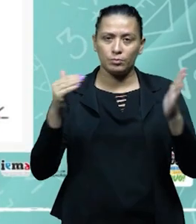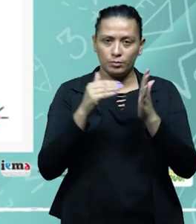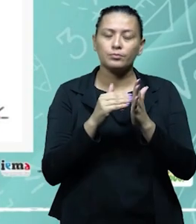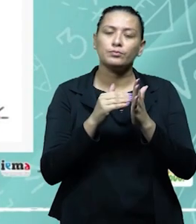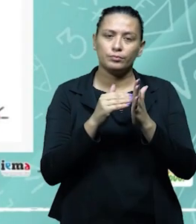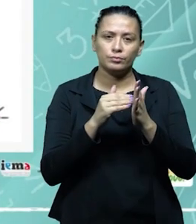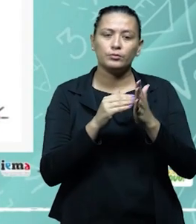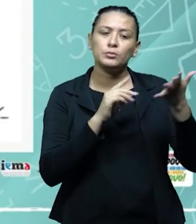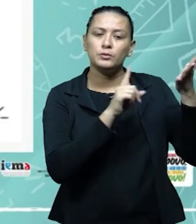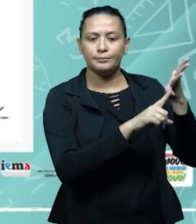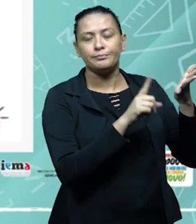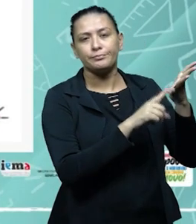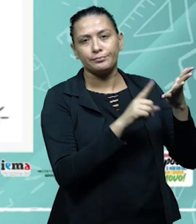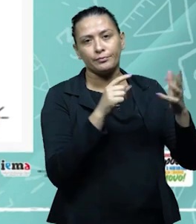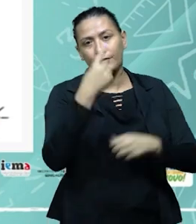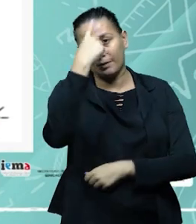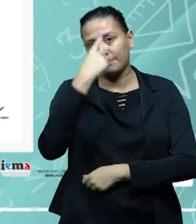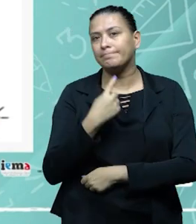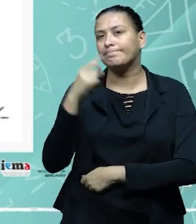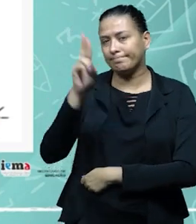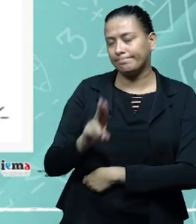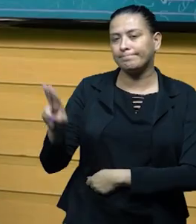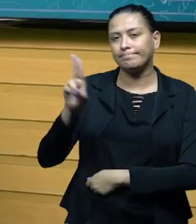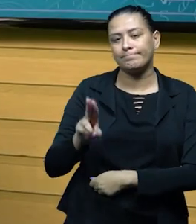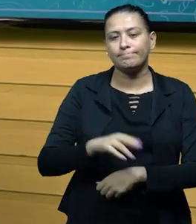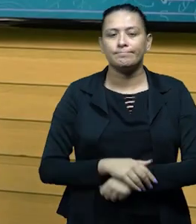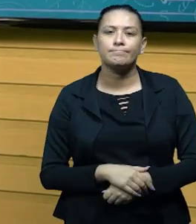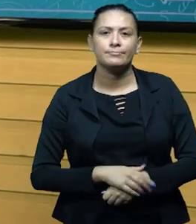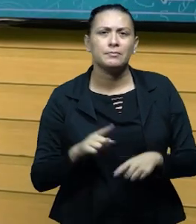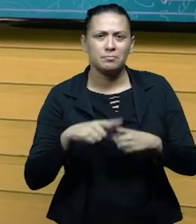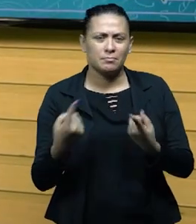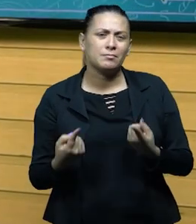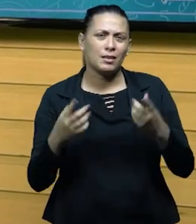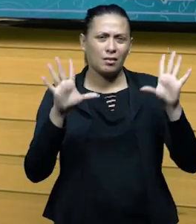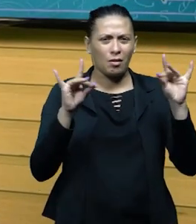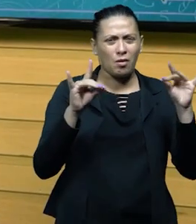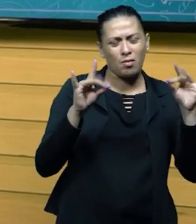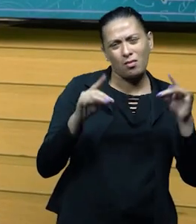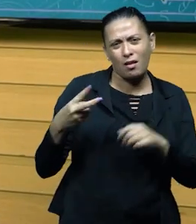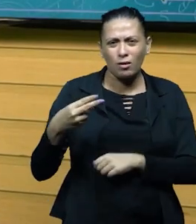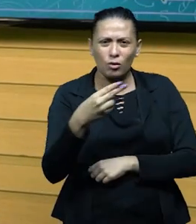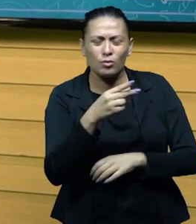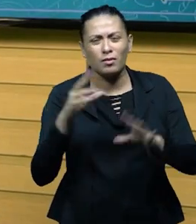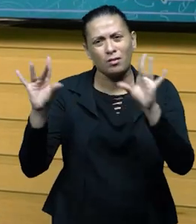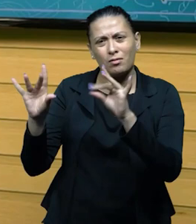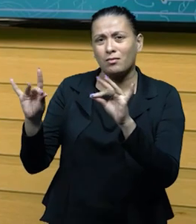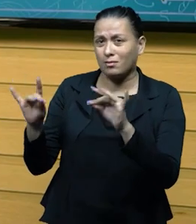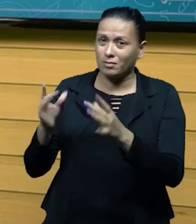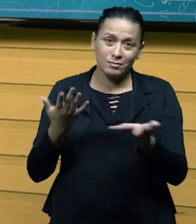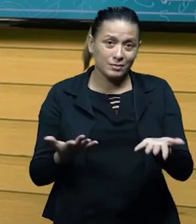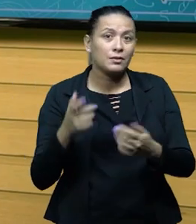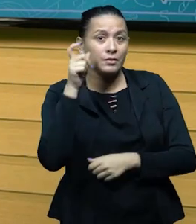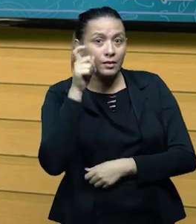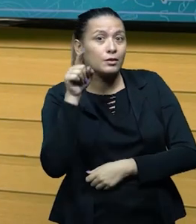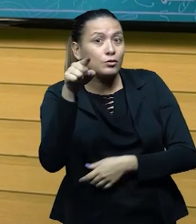por último o quinto ponto utilizar de imagens aí você pensa Ah eu posso colar cortar as imagens e colar lá não